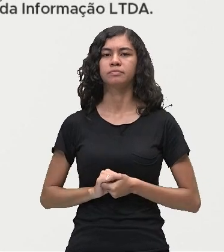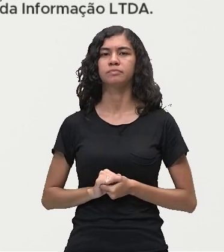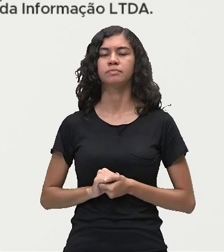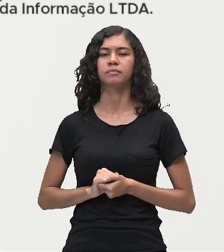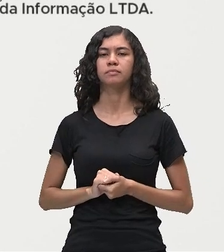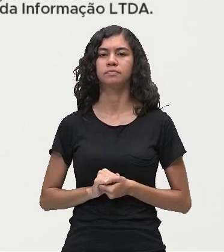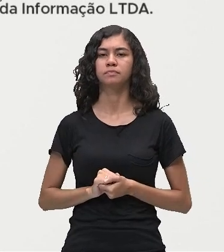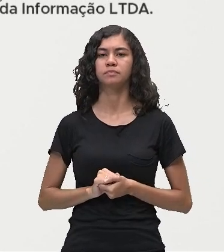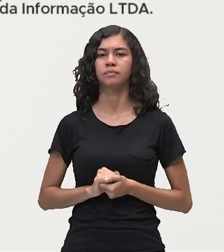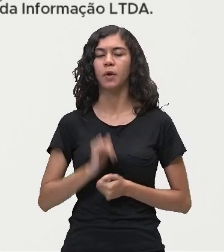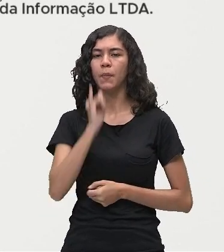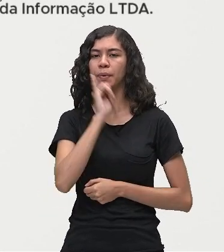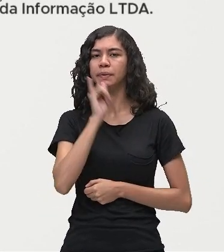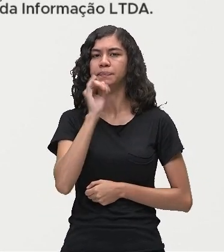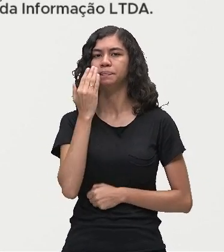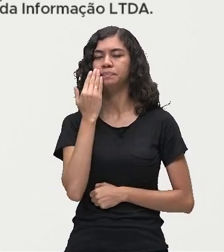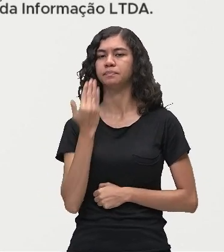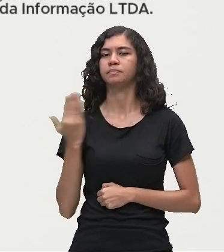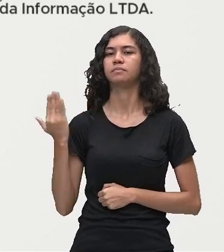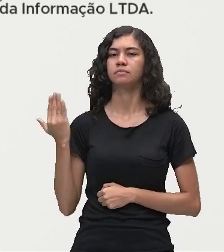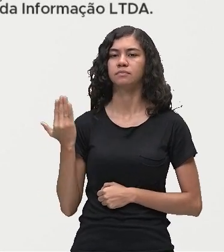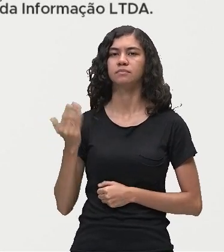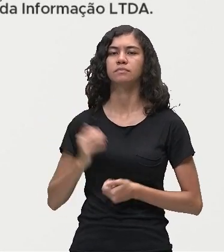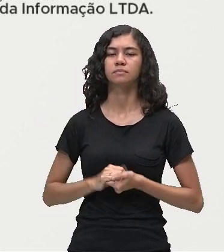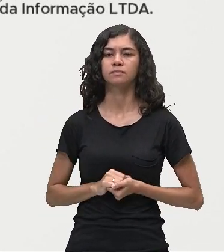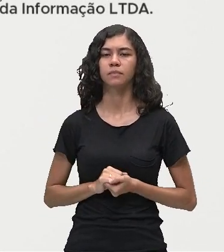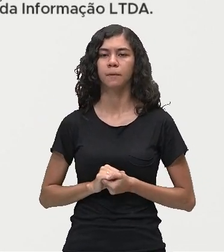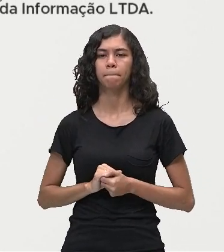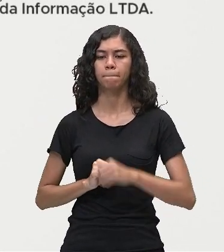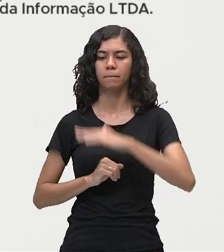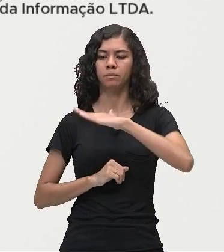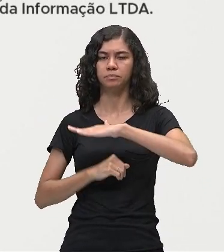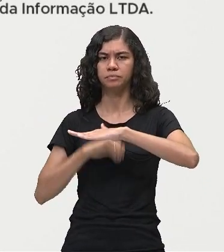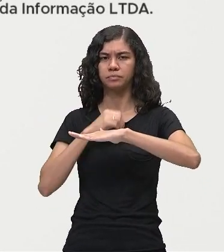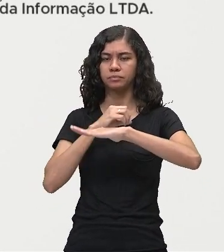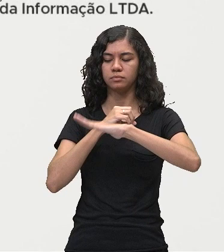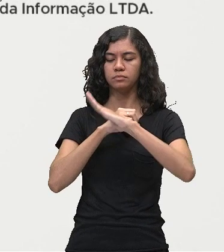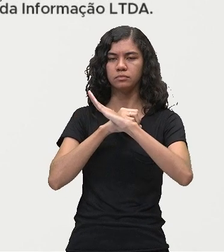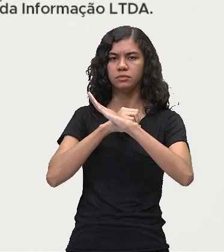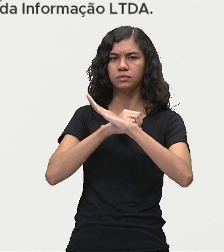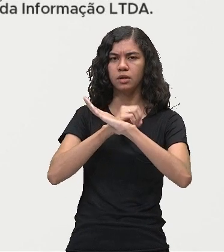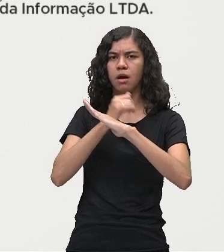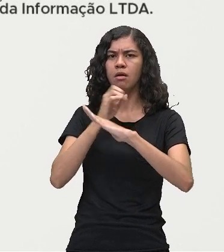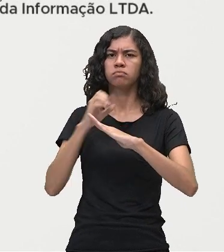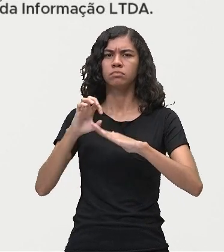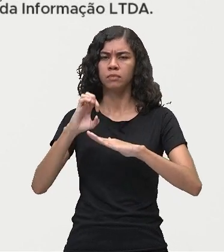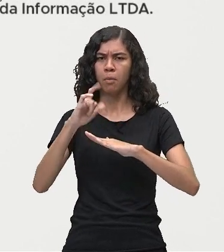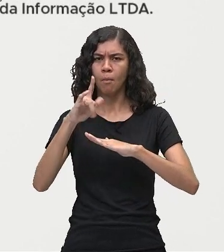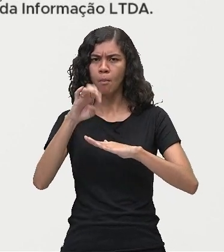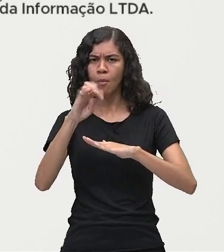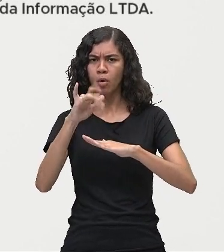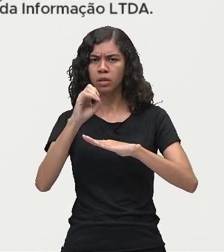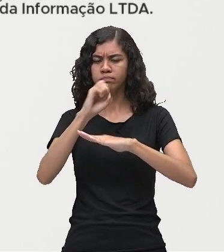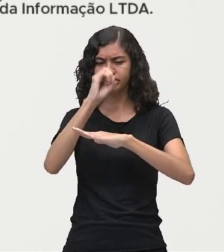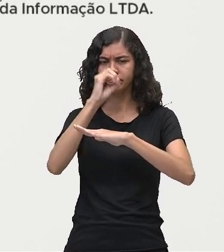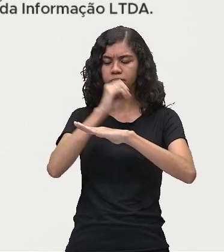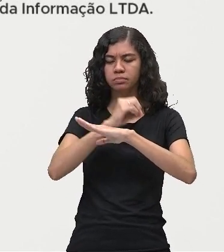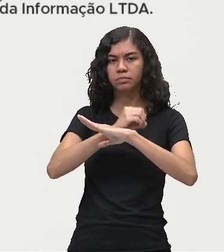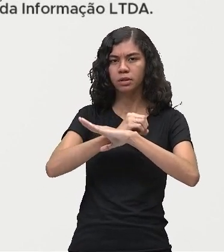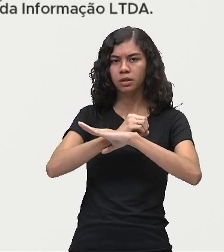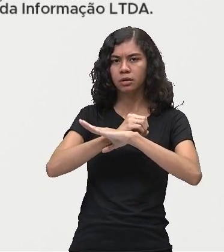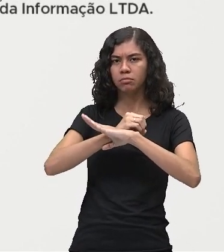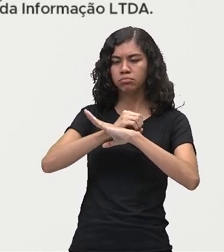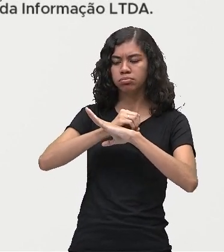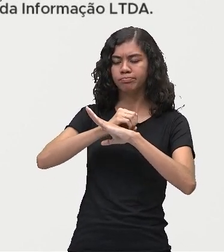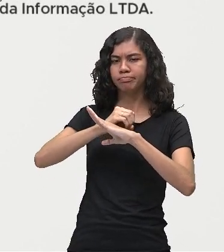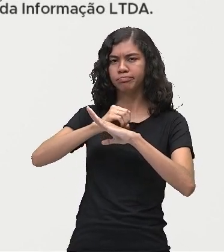que essa bola aqui, essa bola está subindo a rampa, alguém está empurrando essa bola, é menos trabalho, vamos dizer assim, é